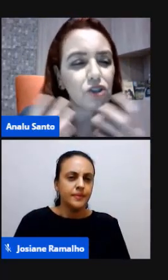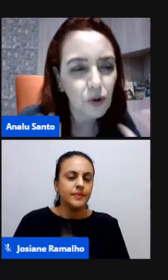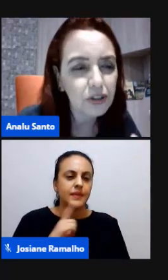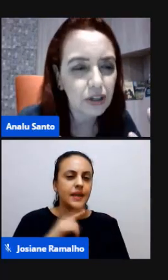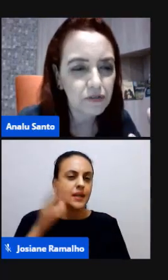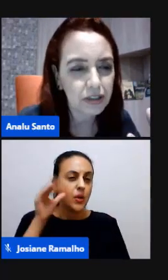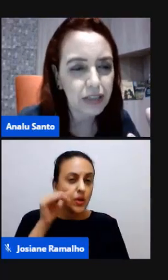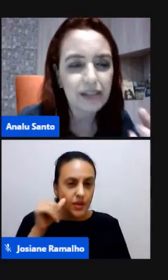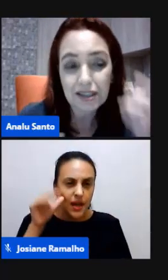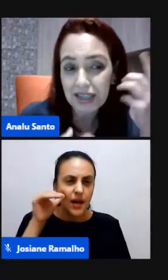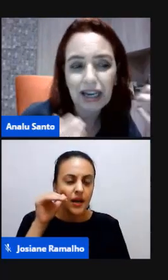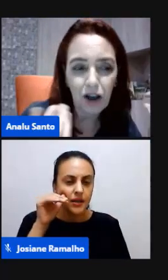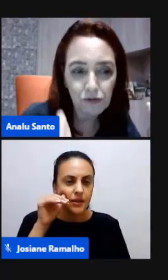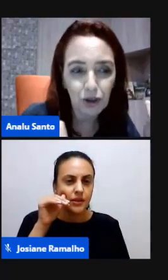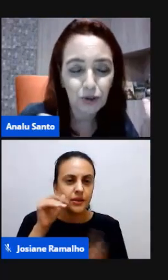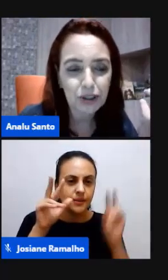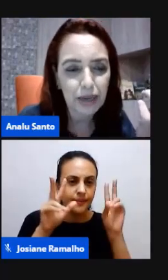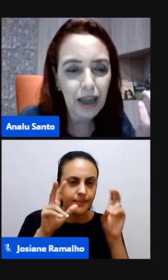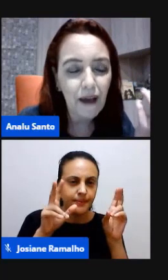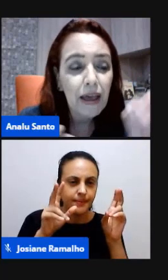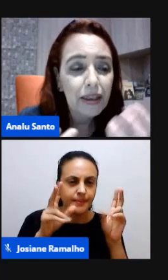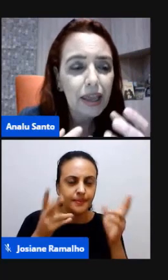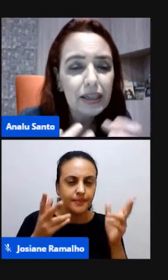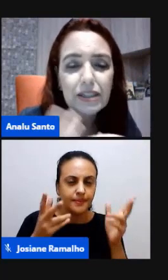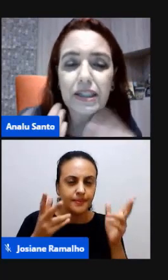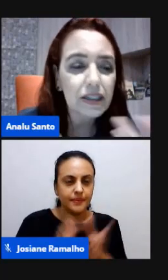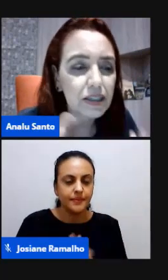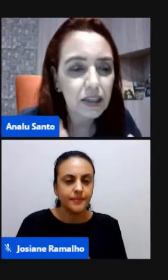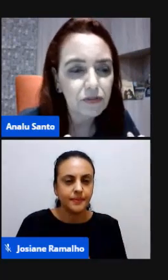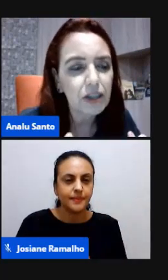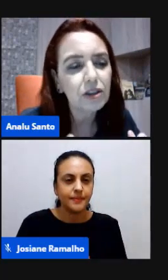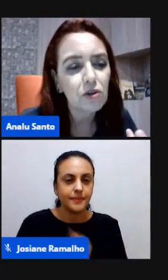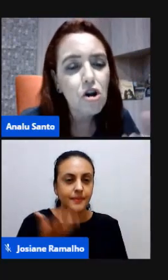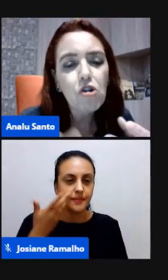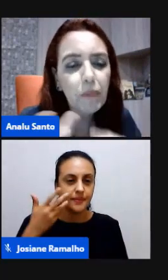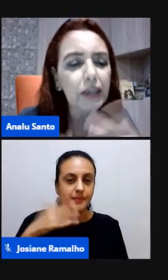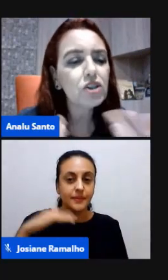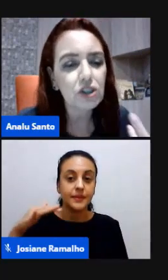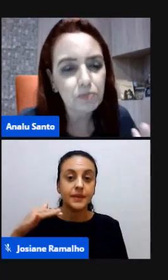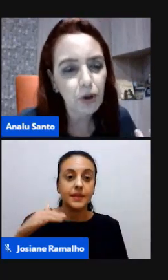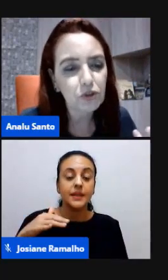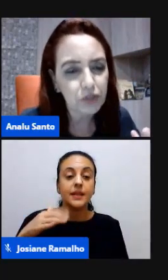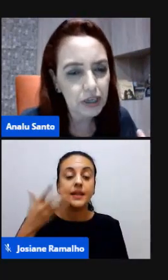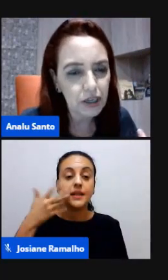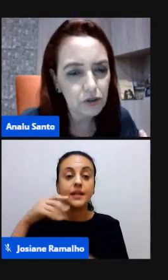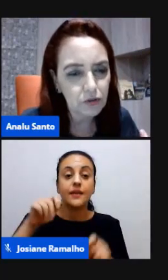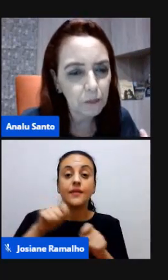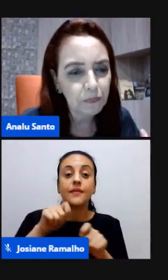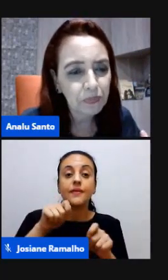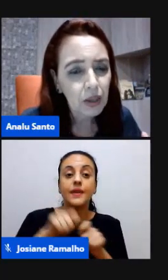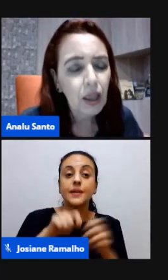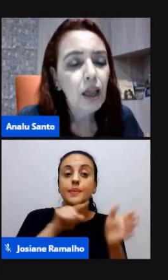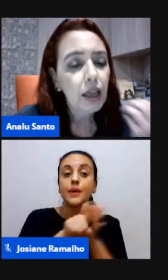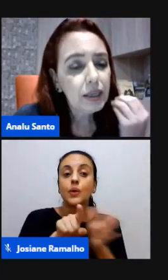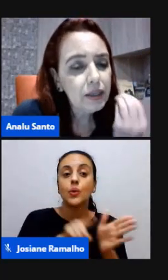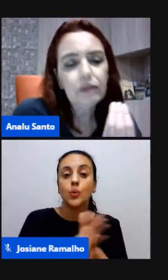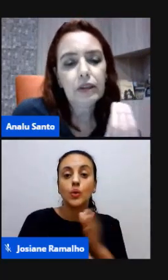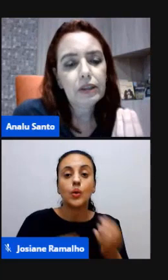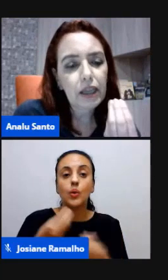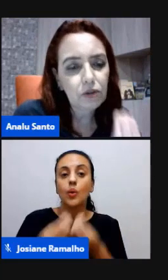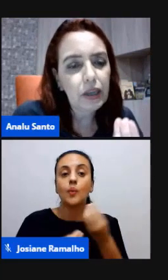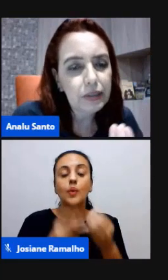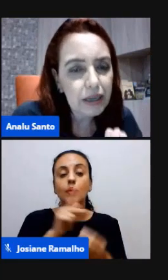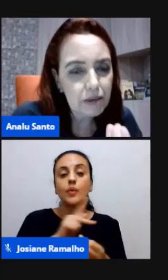essas questões levantadas, que a Cláudia falou também lá, né? Que as crianças levantam, como é que a gente pode fazer isso, né?